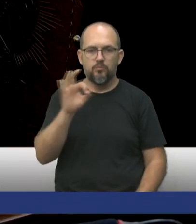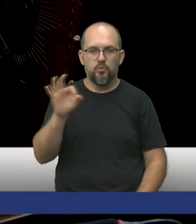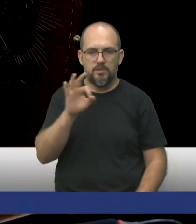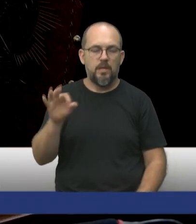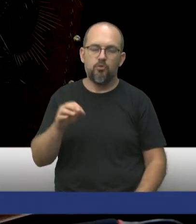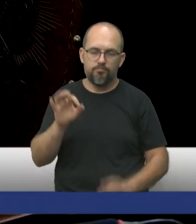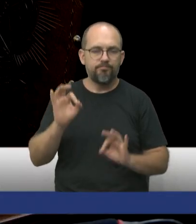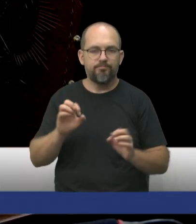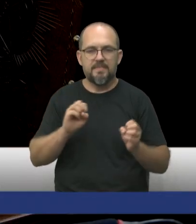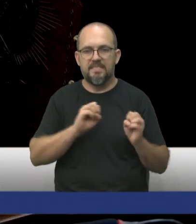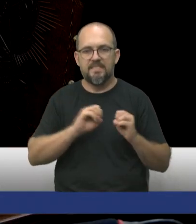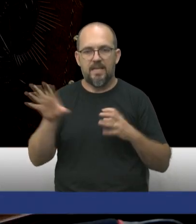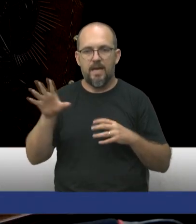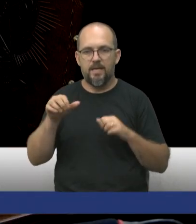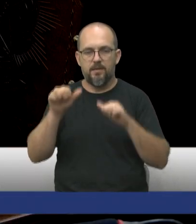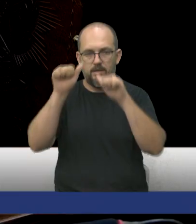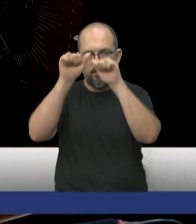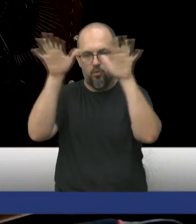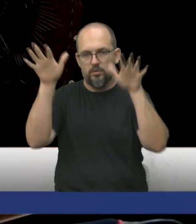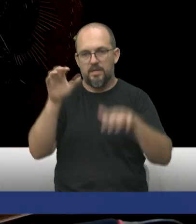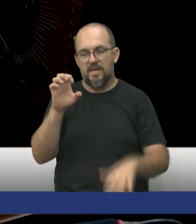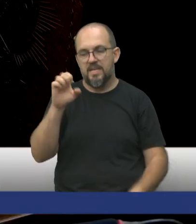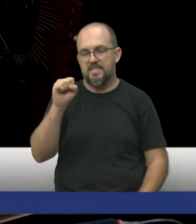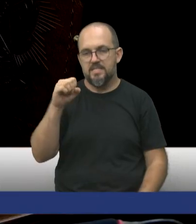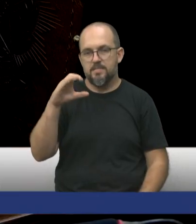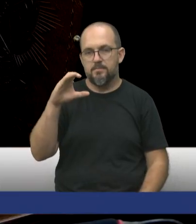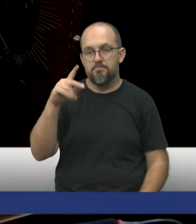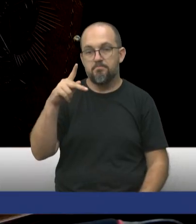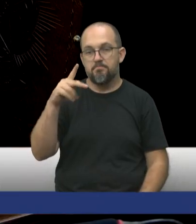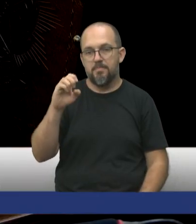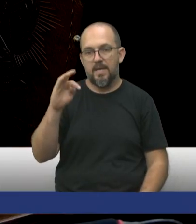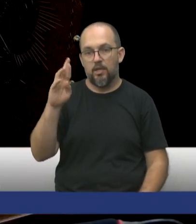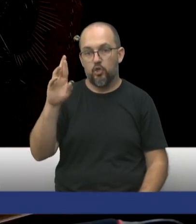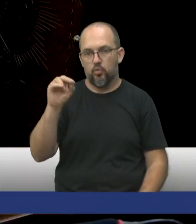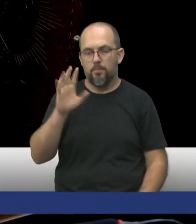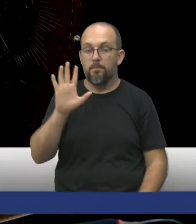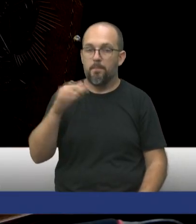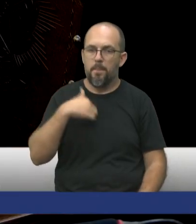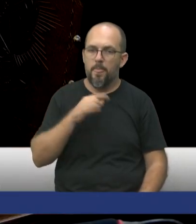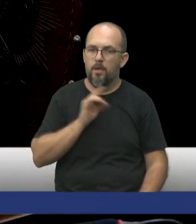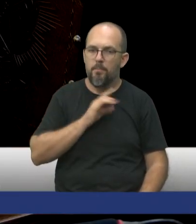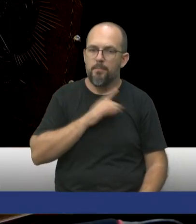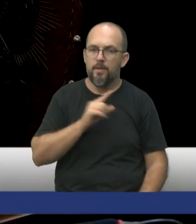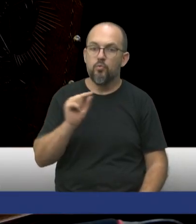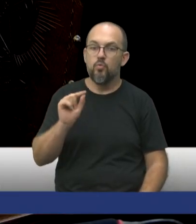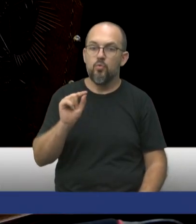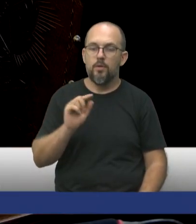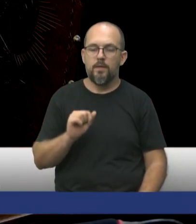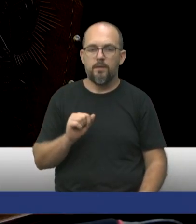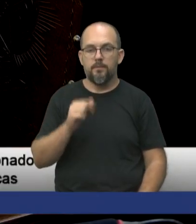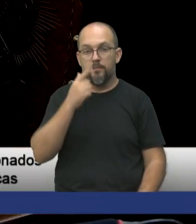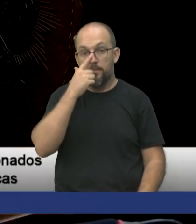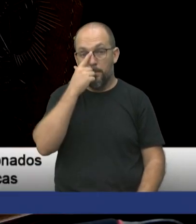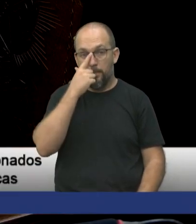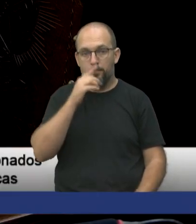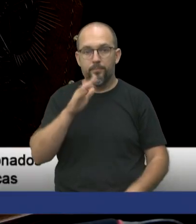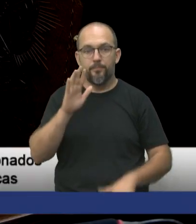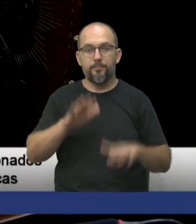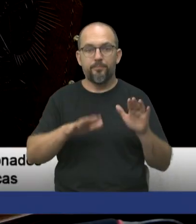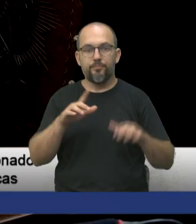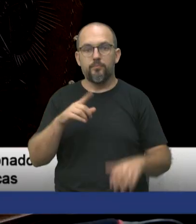Então, o que eu tenho medo é que, às vezes, muitas vezes, o que a gente